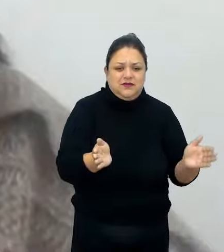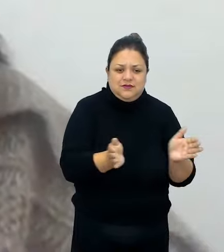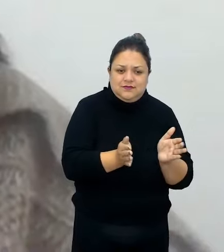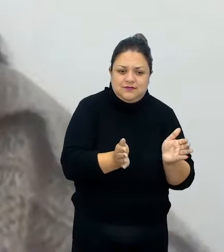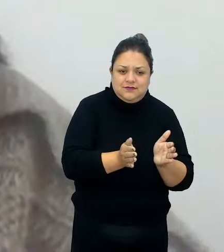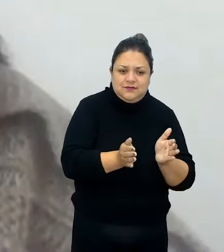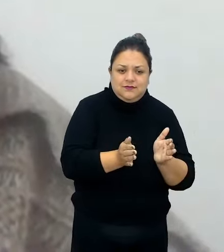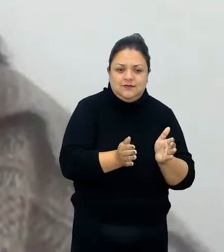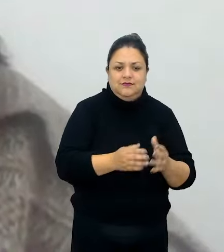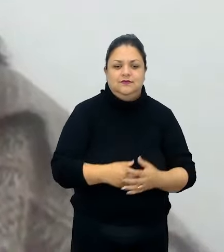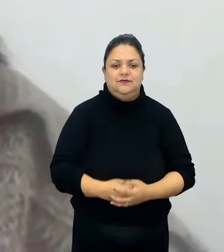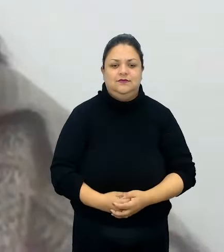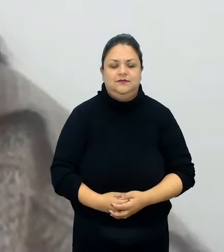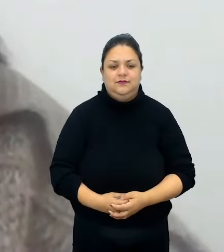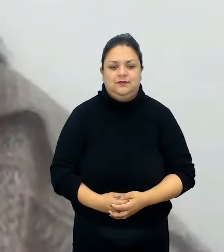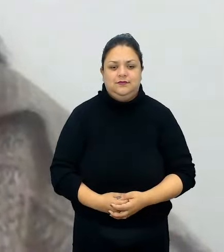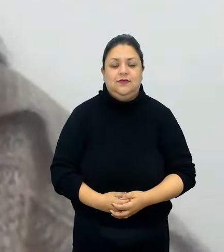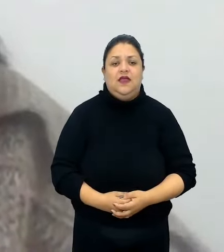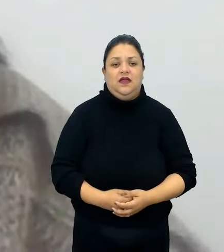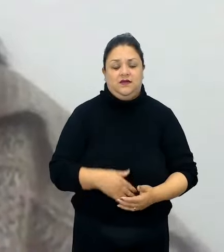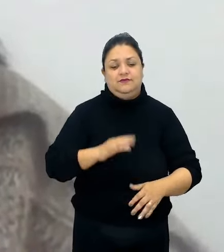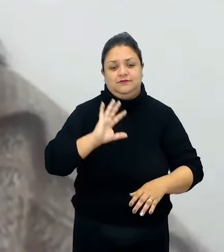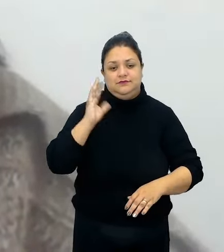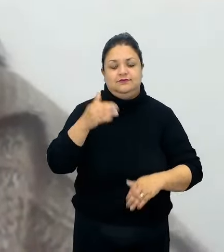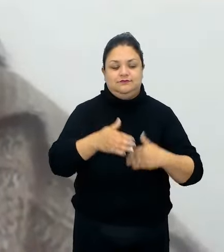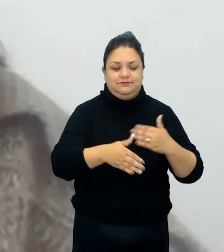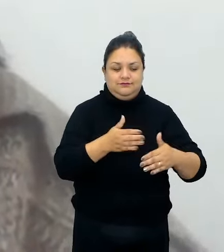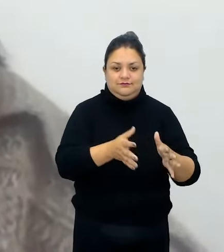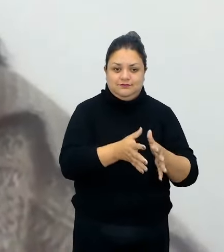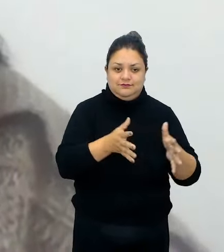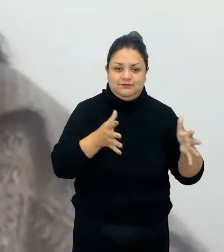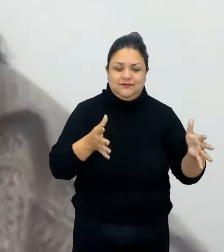uma batalha enorme, né, para poder